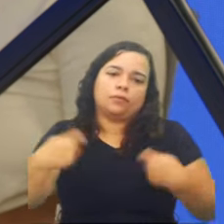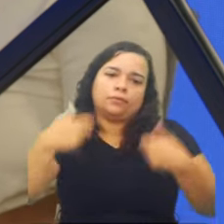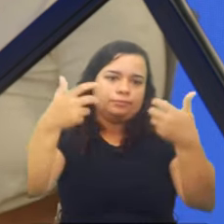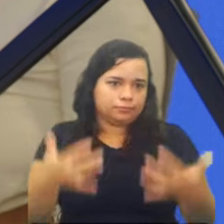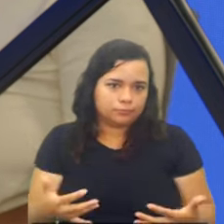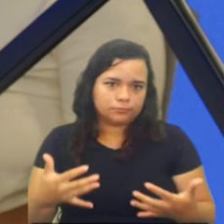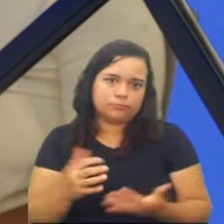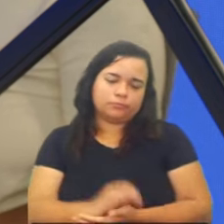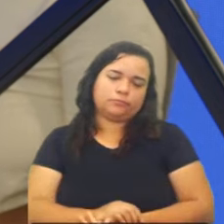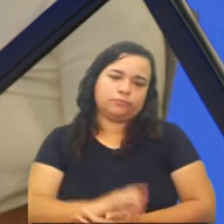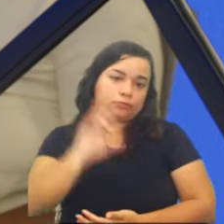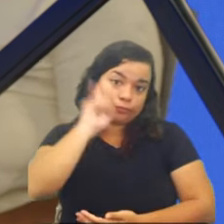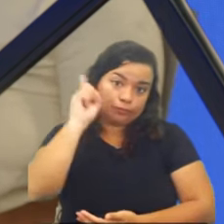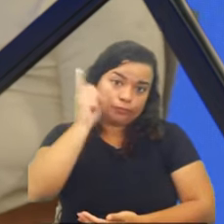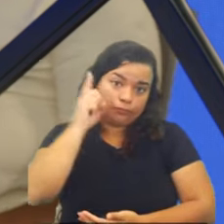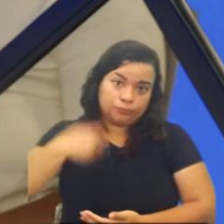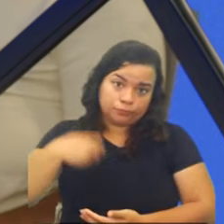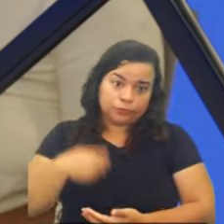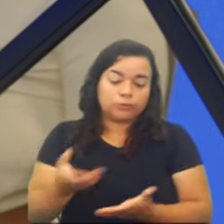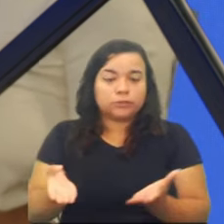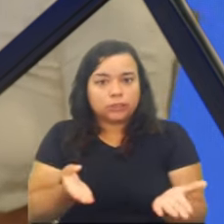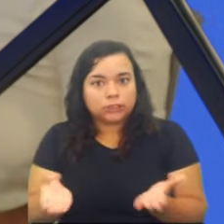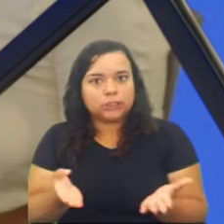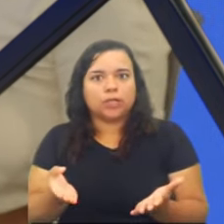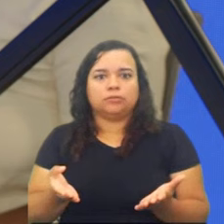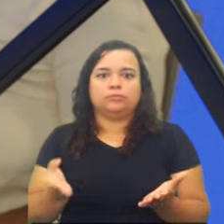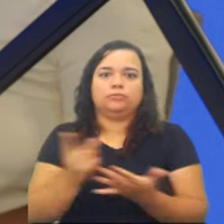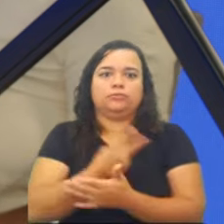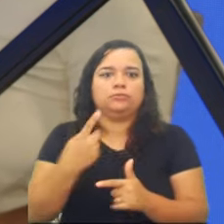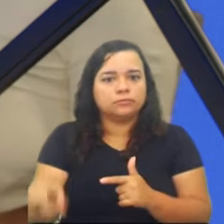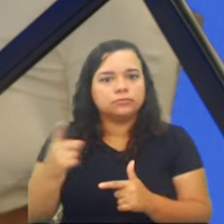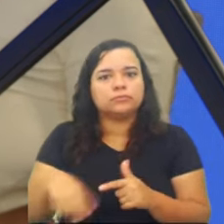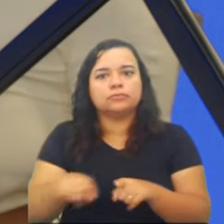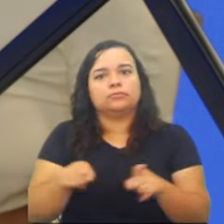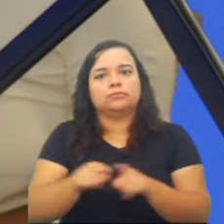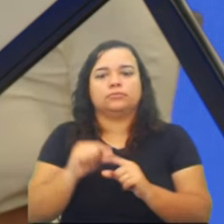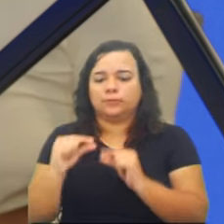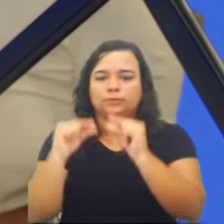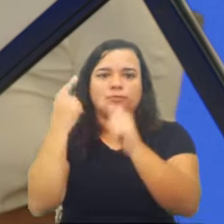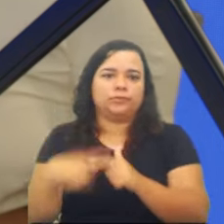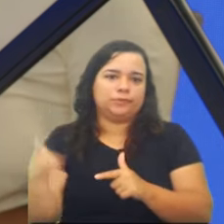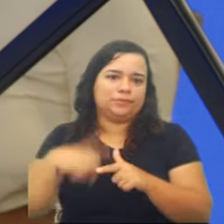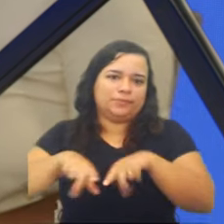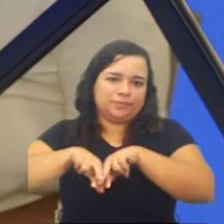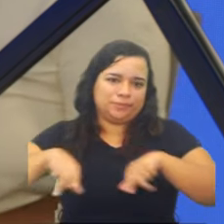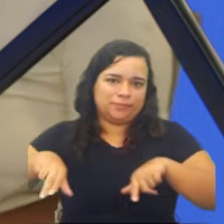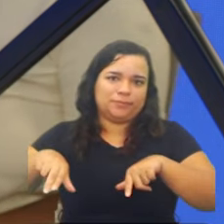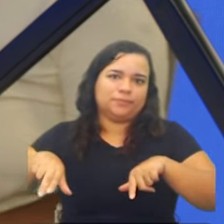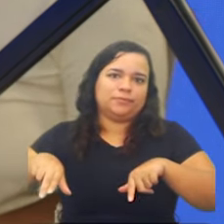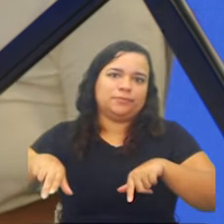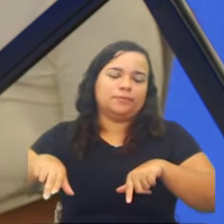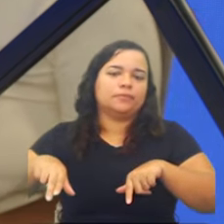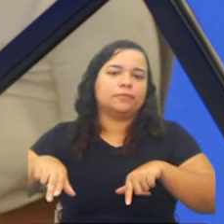precisa falar disso porque a gente tem que lidar todo dia com as agressões e as ditas microagressões que não são micro